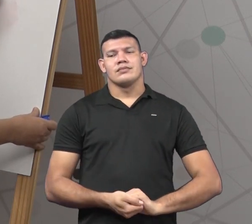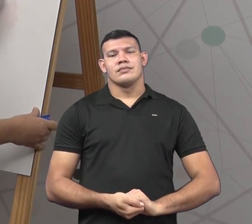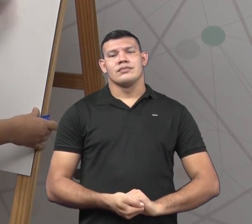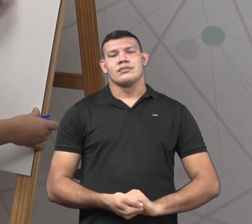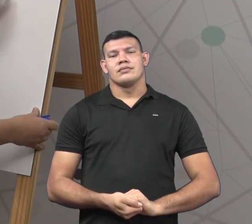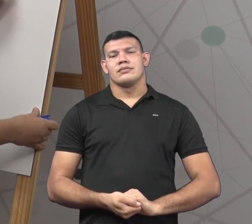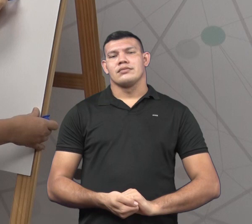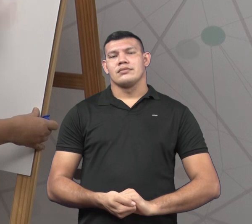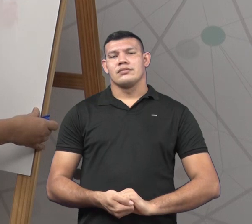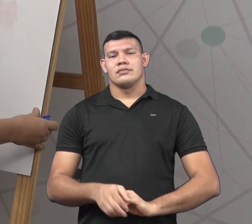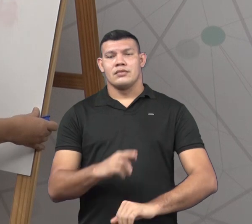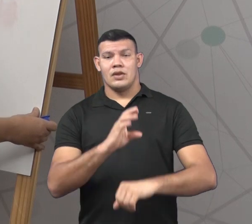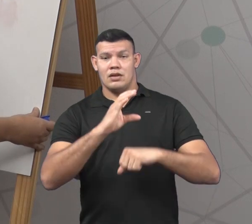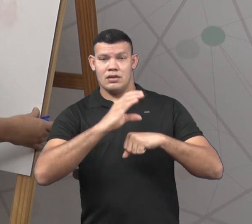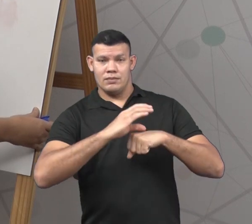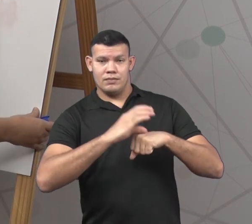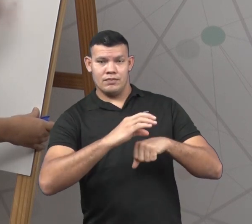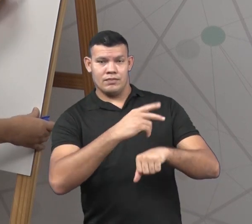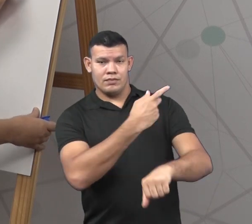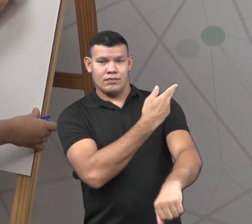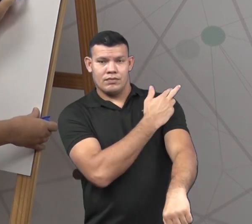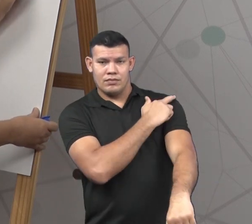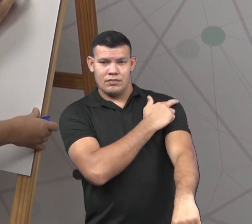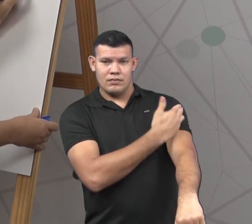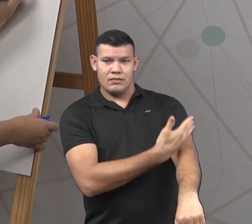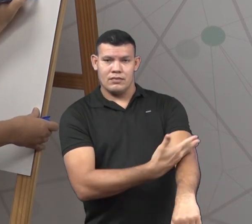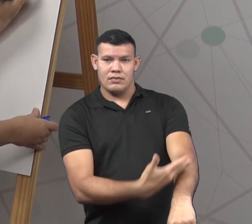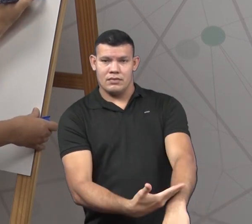para Rio Branco, que é onde